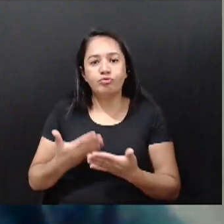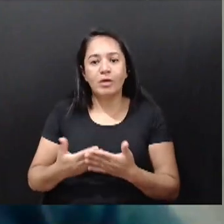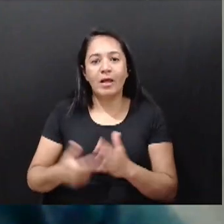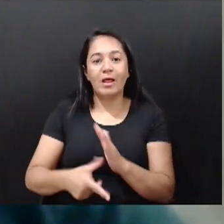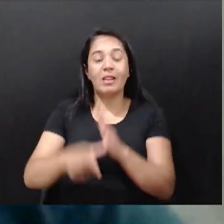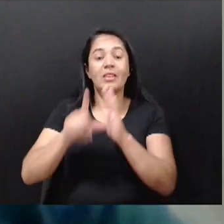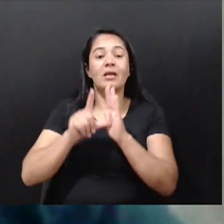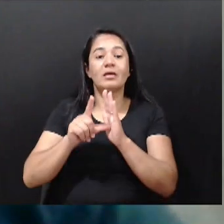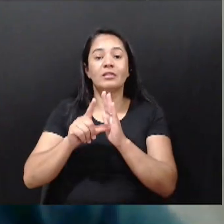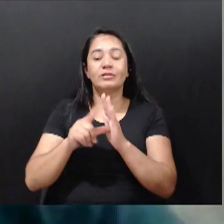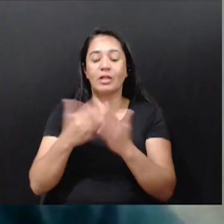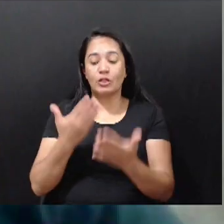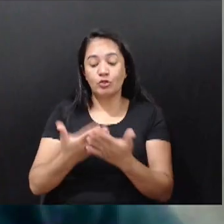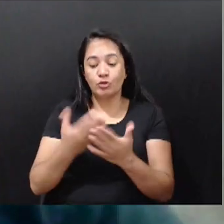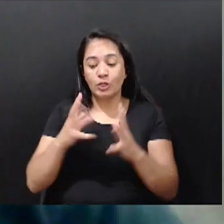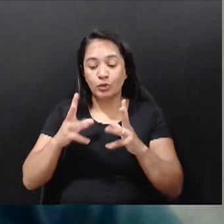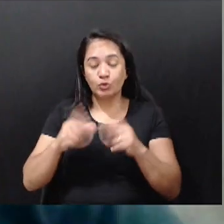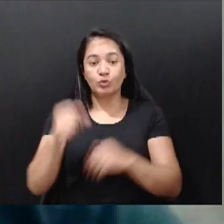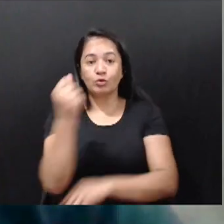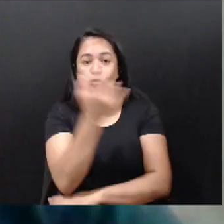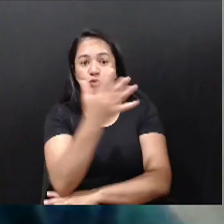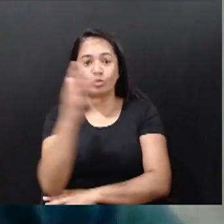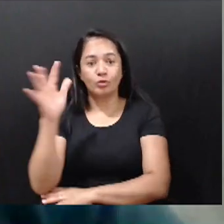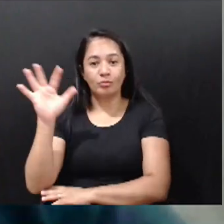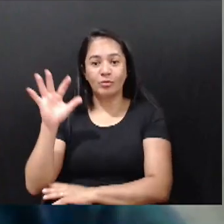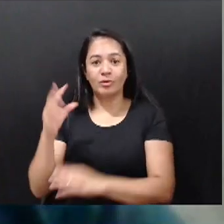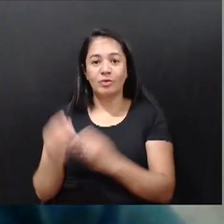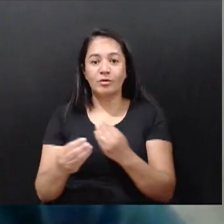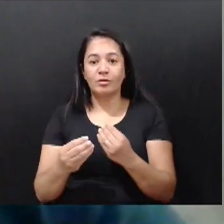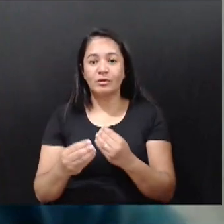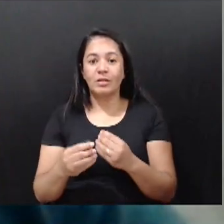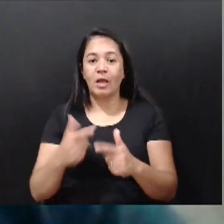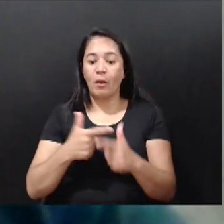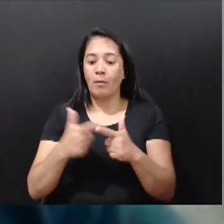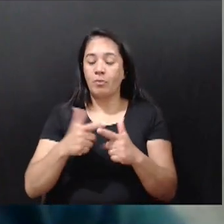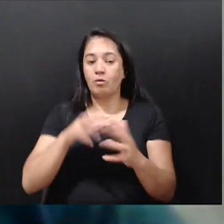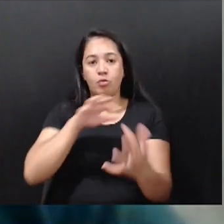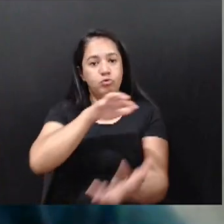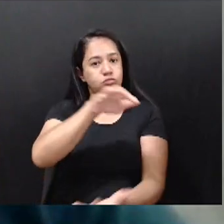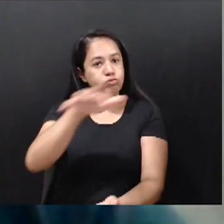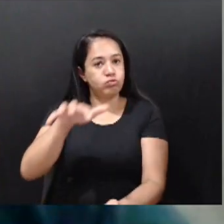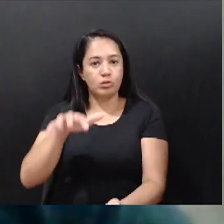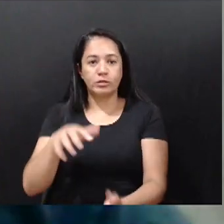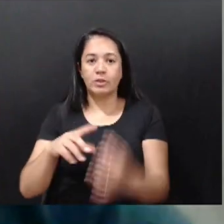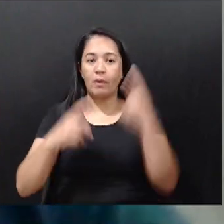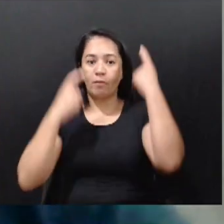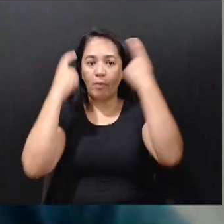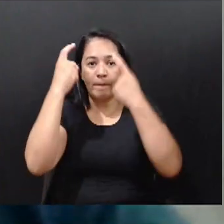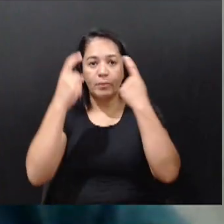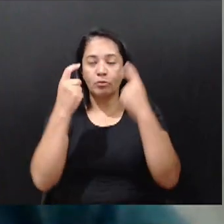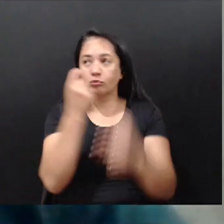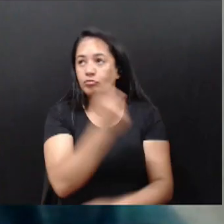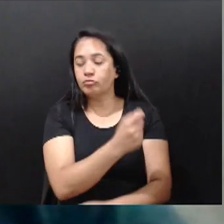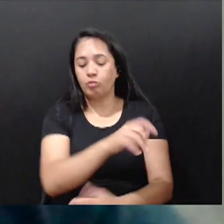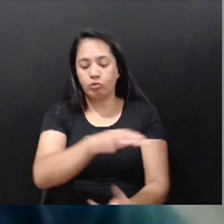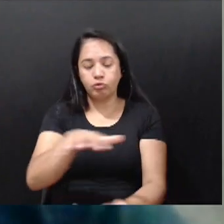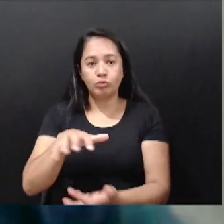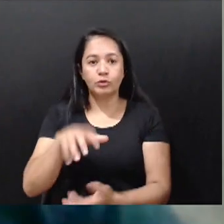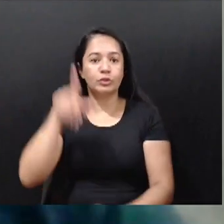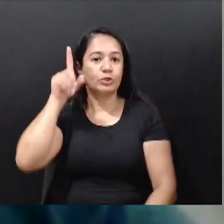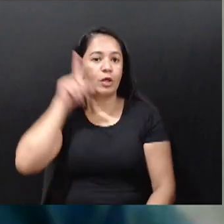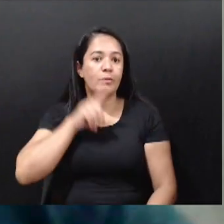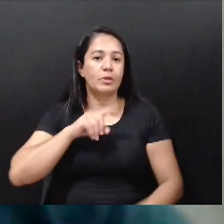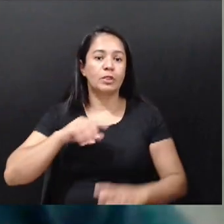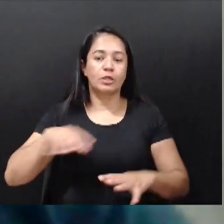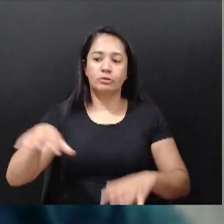como um todo, como que funciona. O meio ambiente, na verdade, ele é um problema mundial, né? Ele é uma preocupação, na verdade, mundial, não só de Americana e da nossa região, mas do mundo